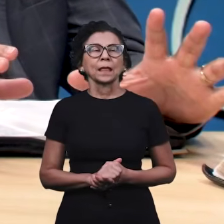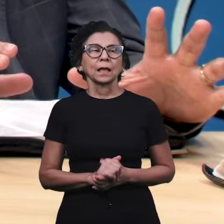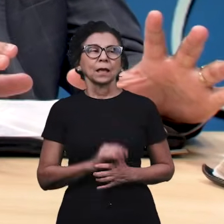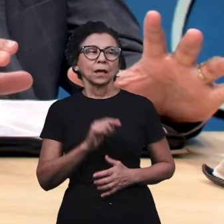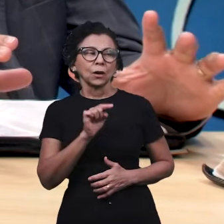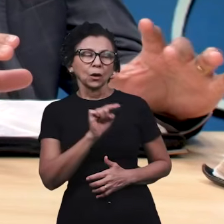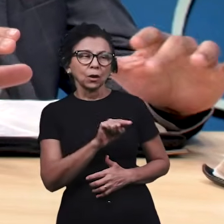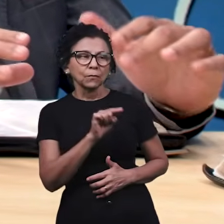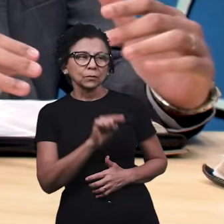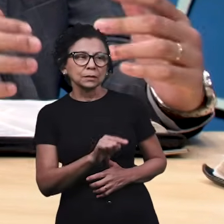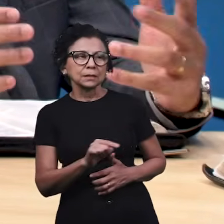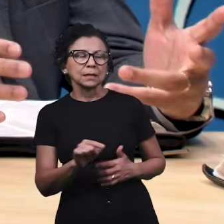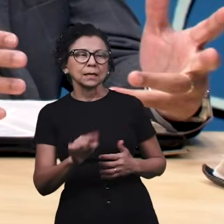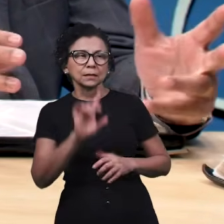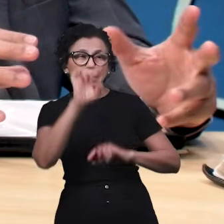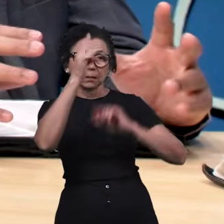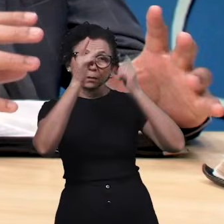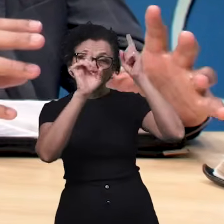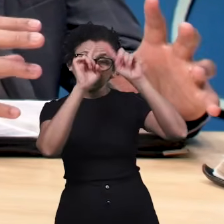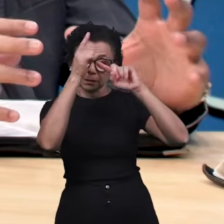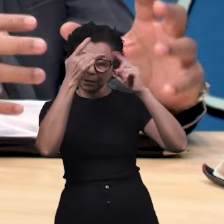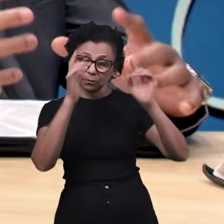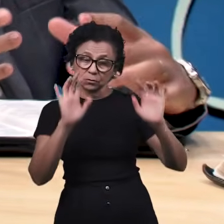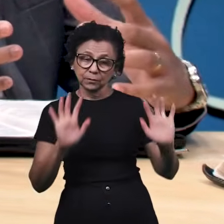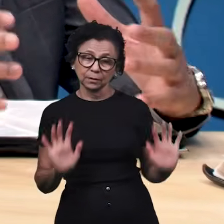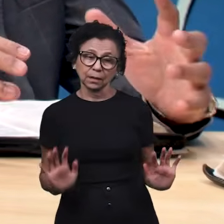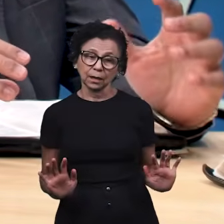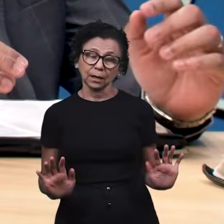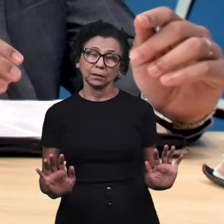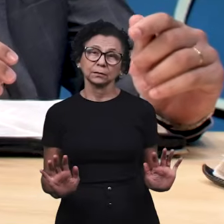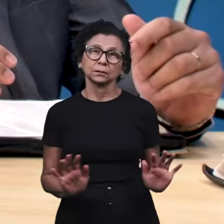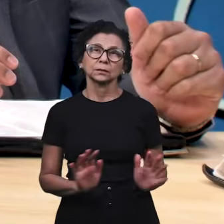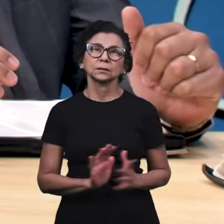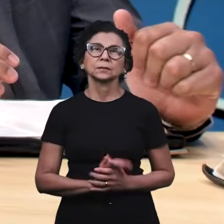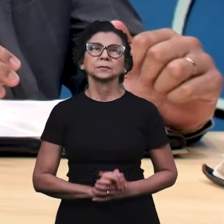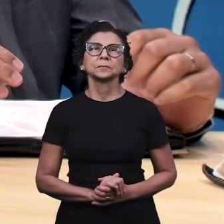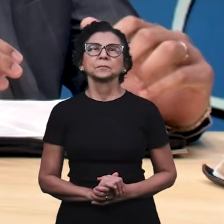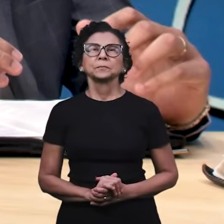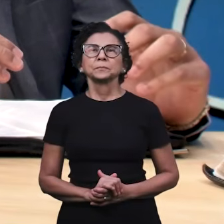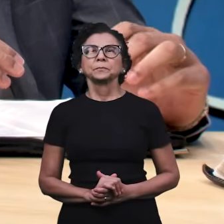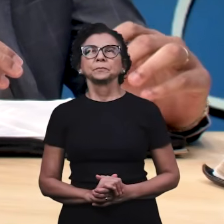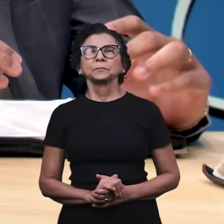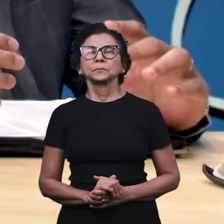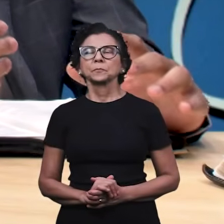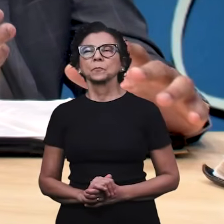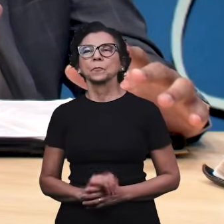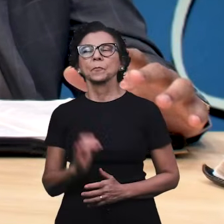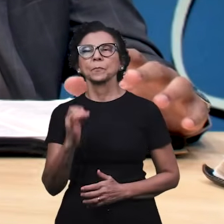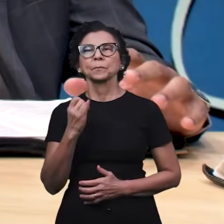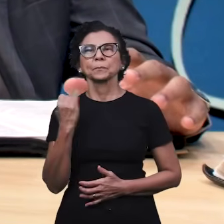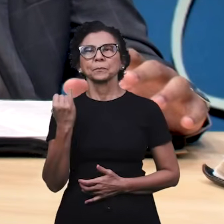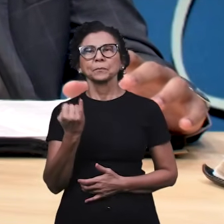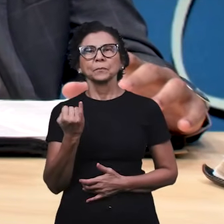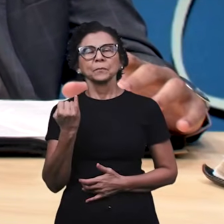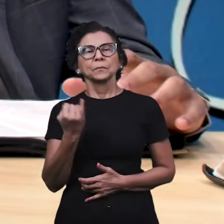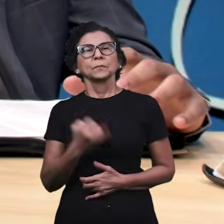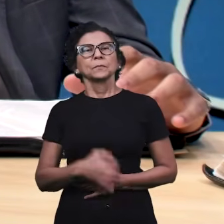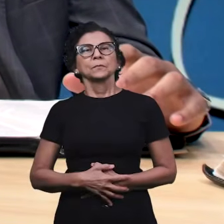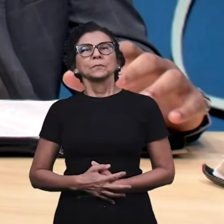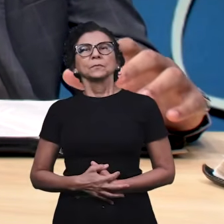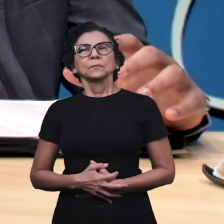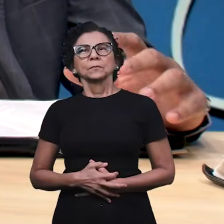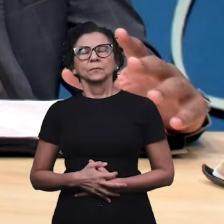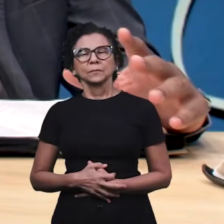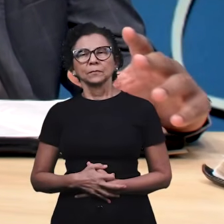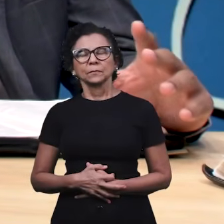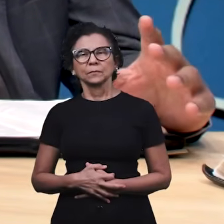algumas criatividades, né? Tem alguns irmãos que criam de última hora. Então isso é muito importante, até mesmo a conversa dos